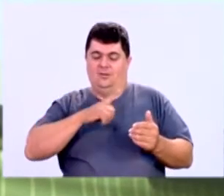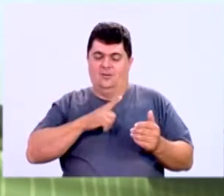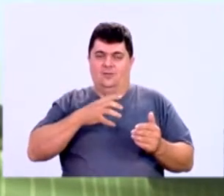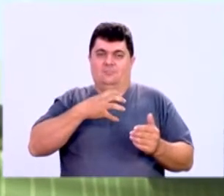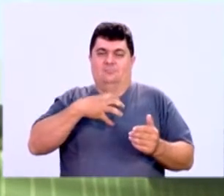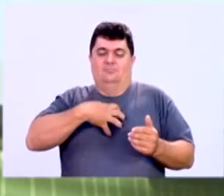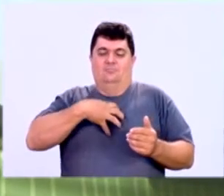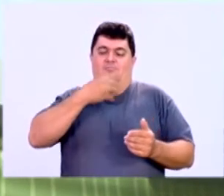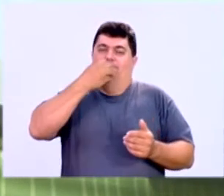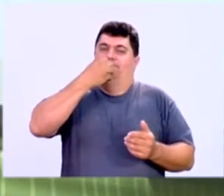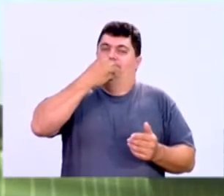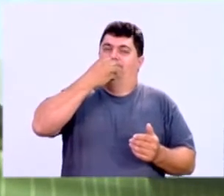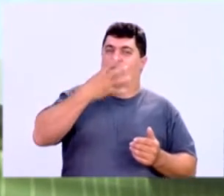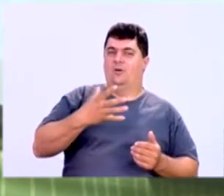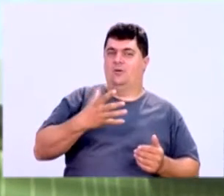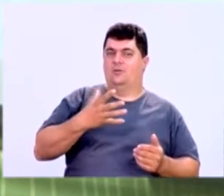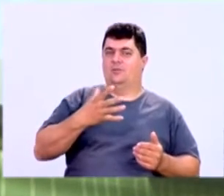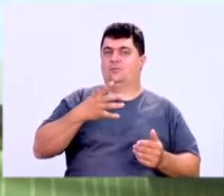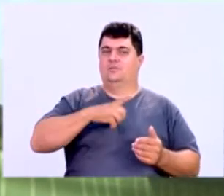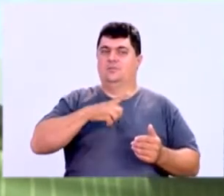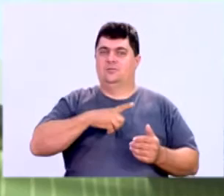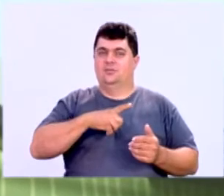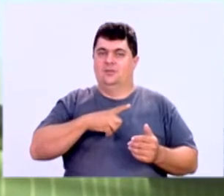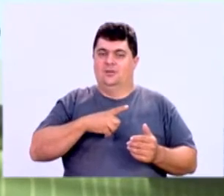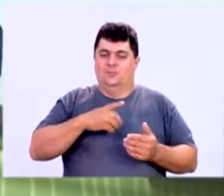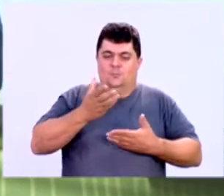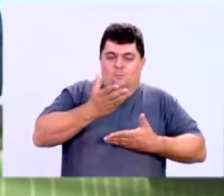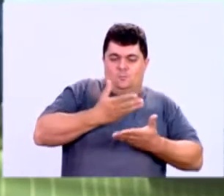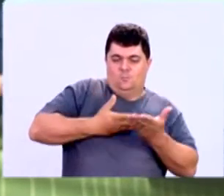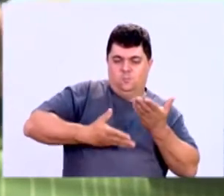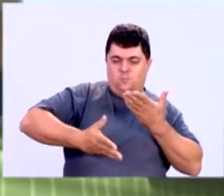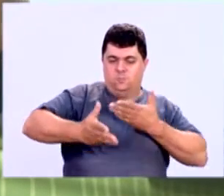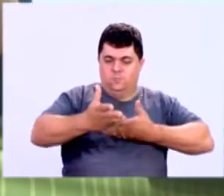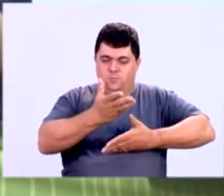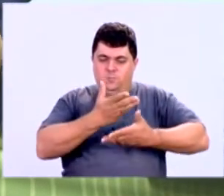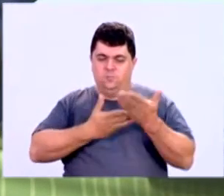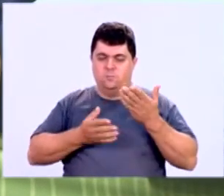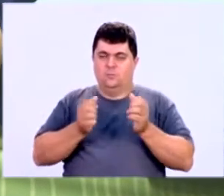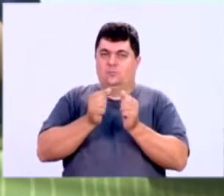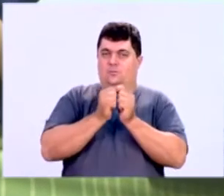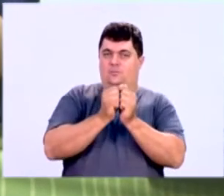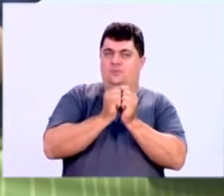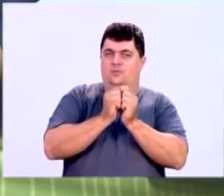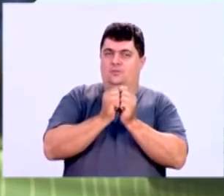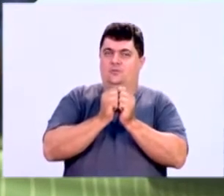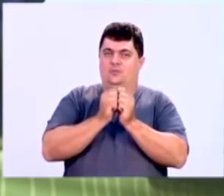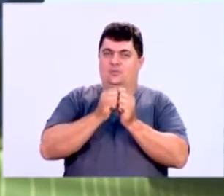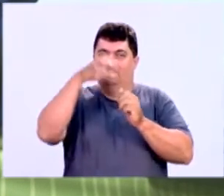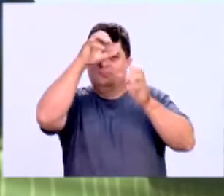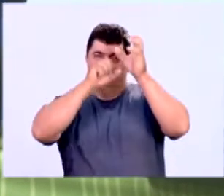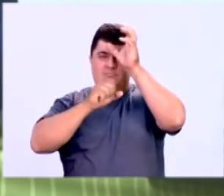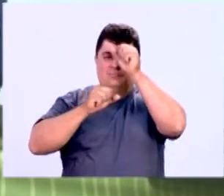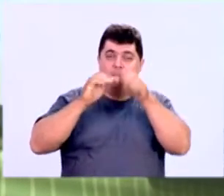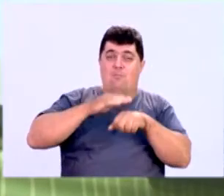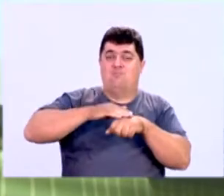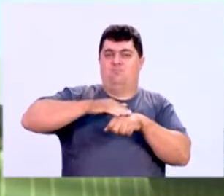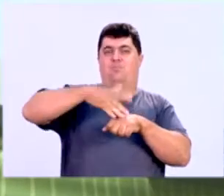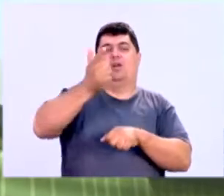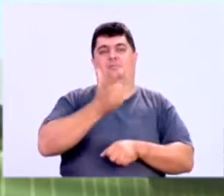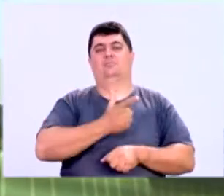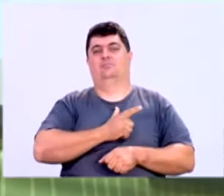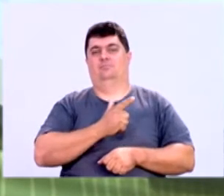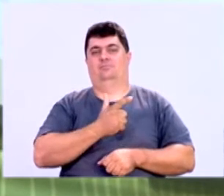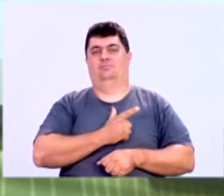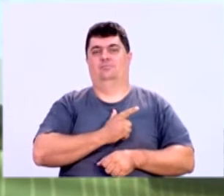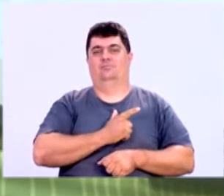ambiente escolar e que haja um maior envolvimento desses alunos com o aprendizado a qual ele está